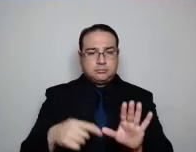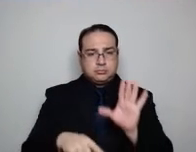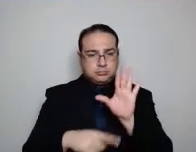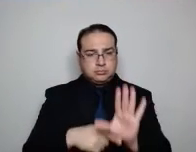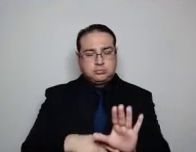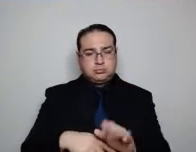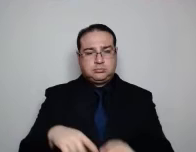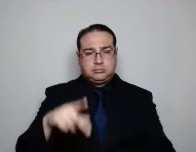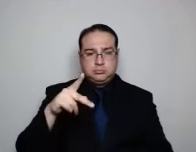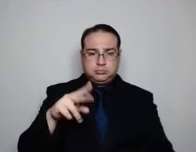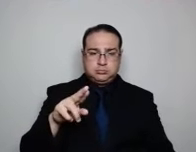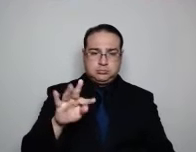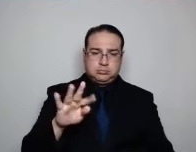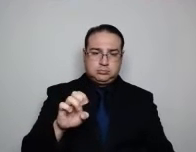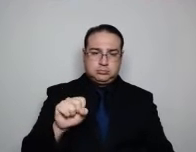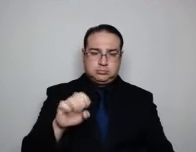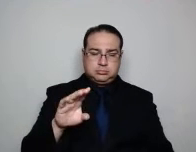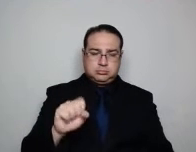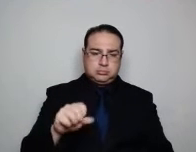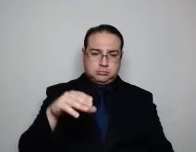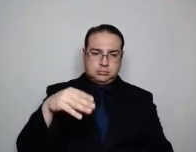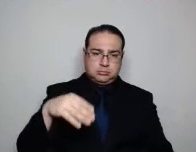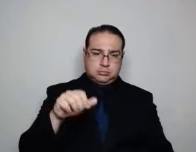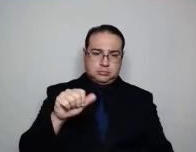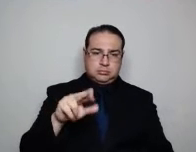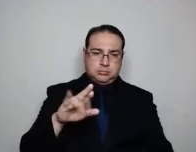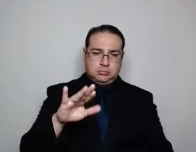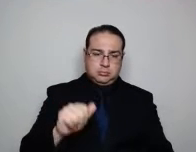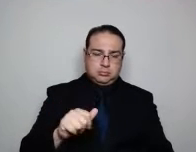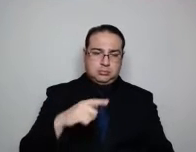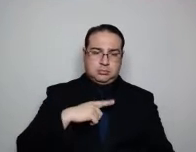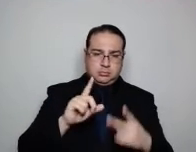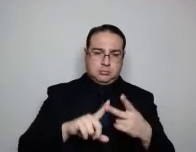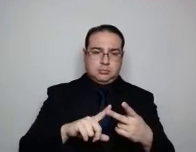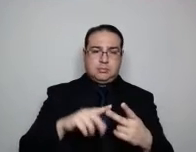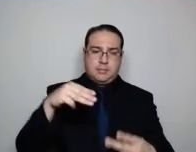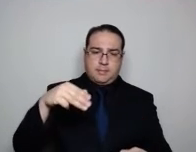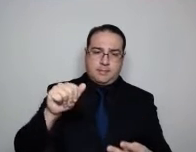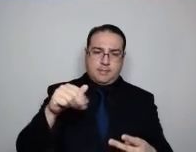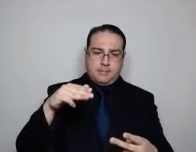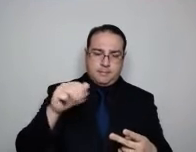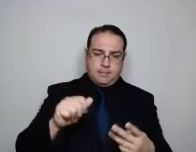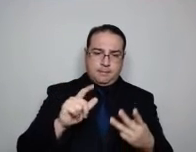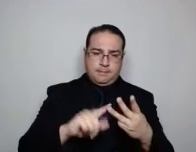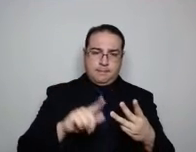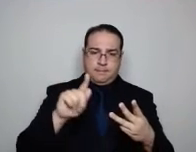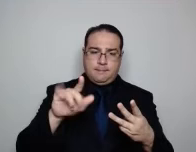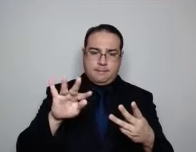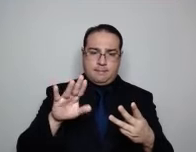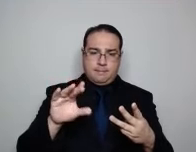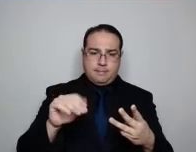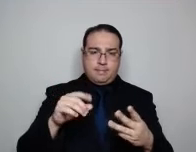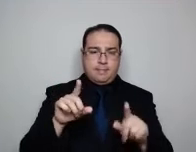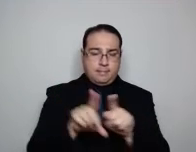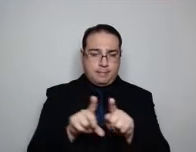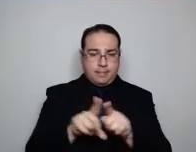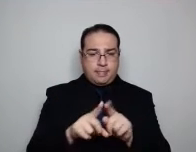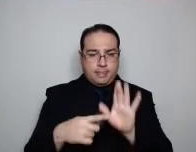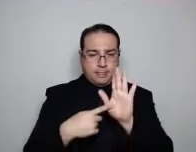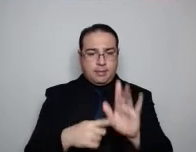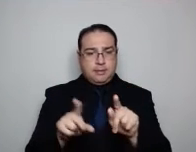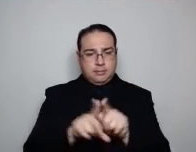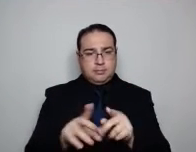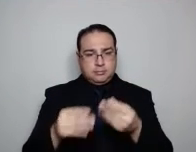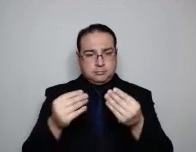mamárias de silicone solicitado para todo glúten e observando de forma prescrita pelo médico assistente do paciente, devendo também custear e